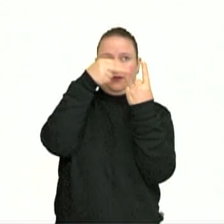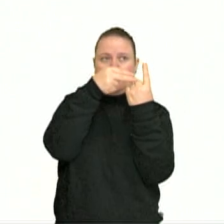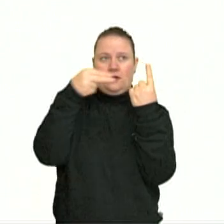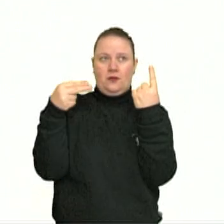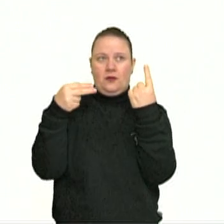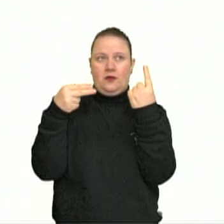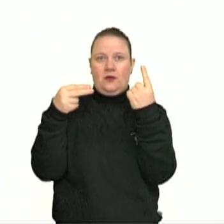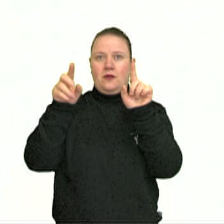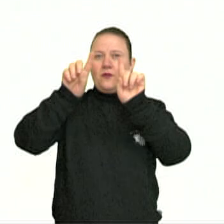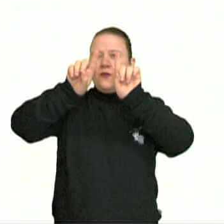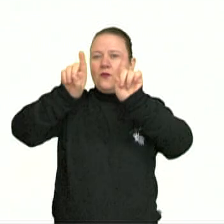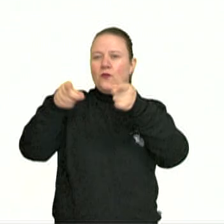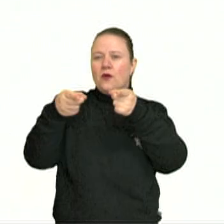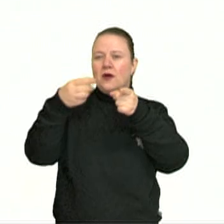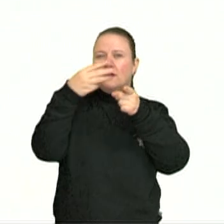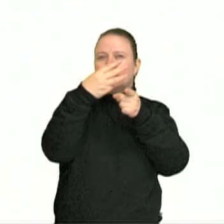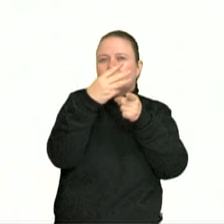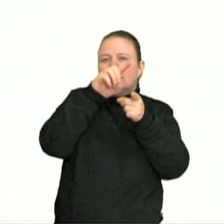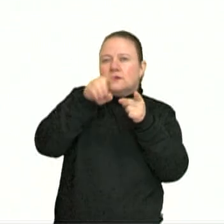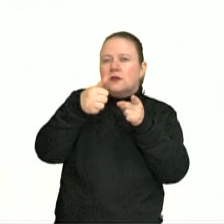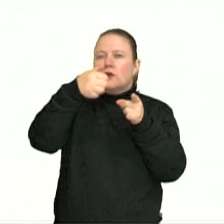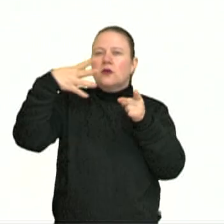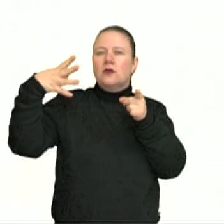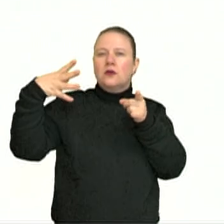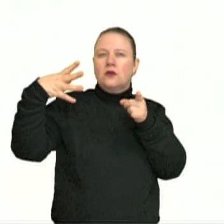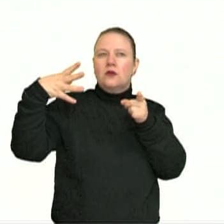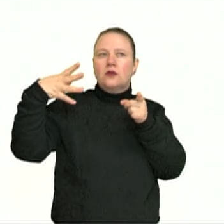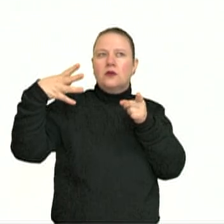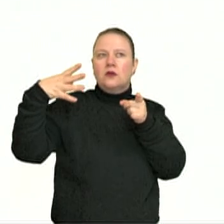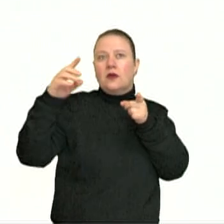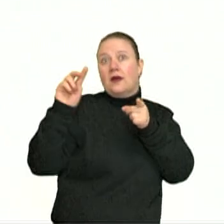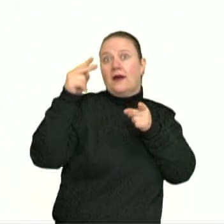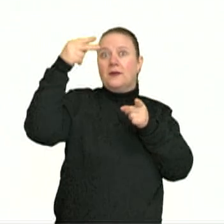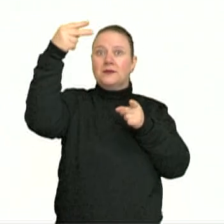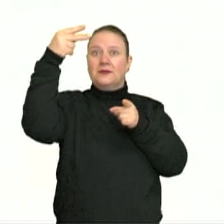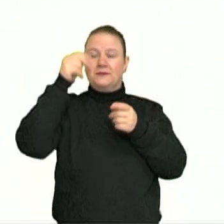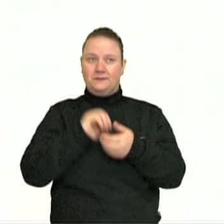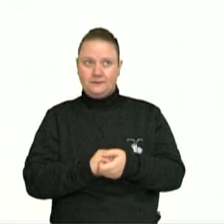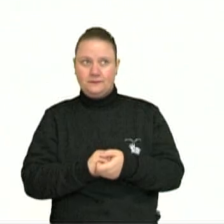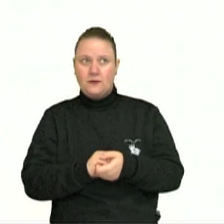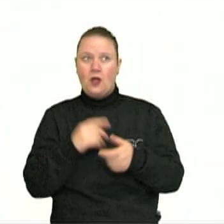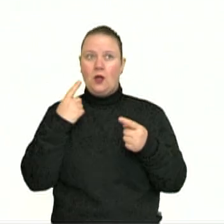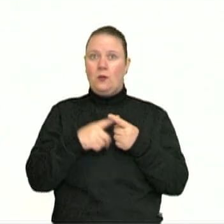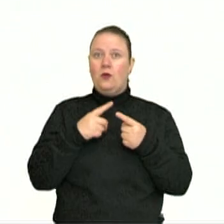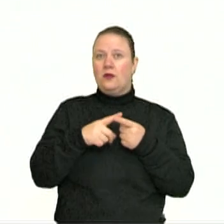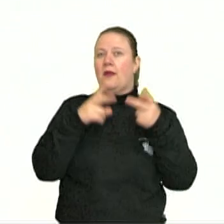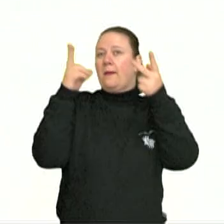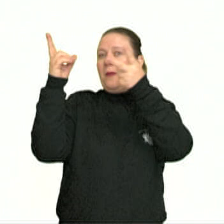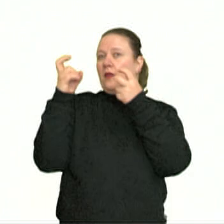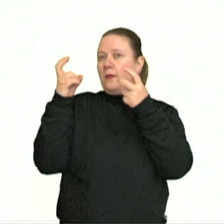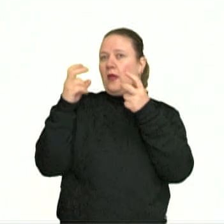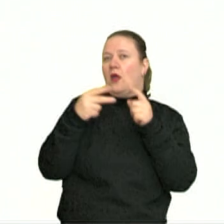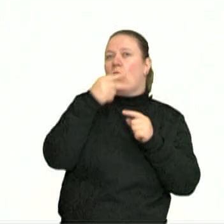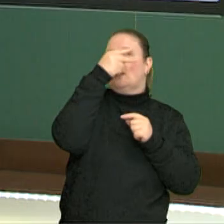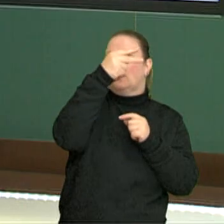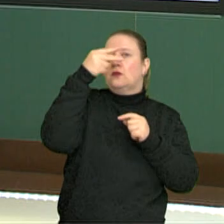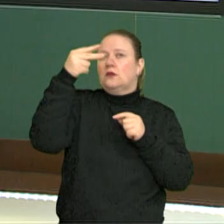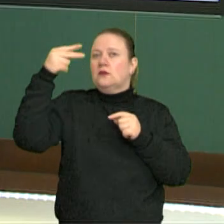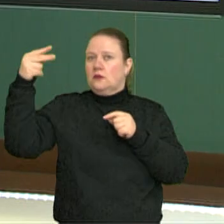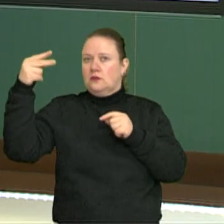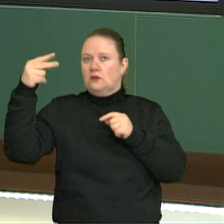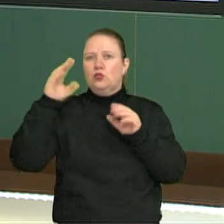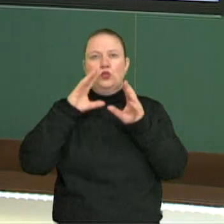E igual a π ao quadrado. Por quê? Porque na hora que eu fiz aqui, eu vou perceber que vai ficar 2 ao quadrado, 4. E aqui também vai ficar 4, ou